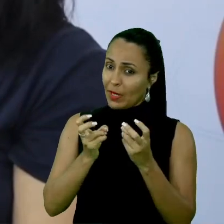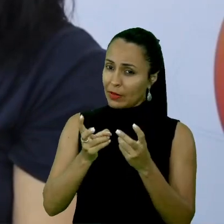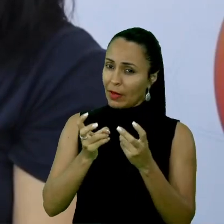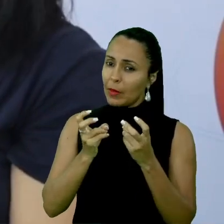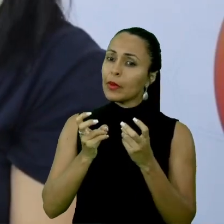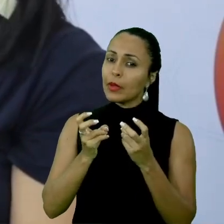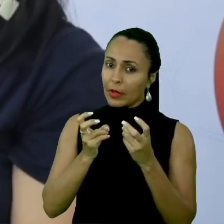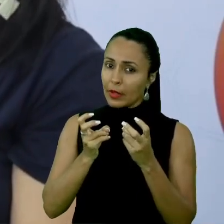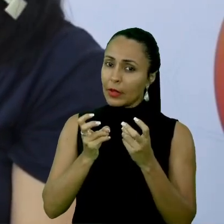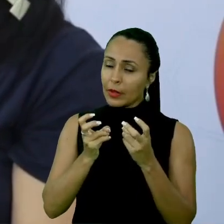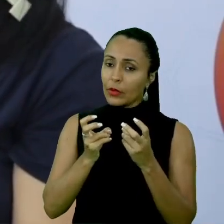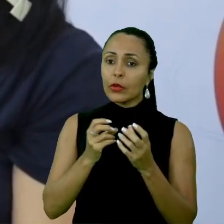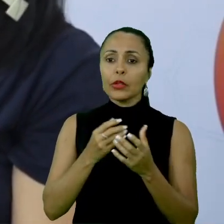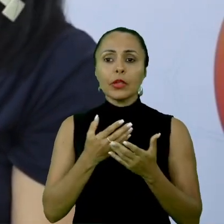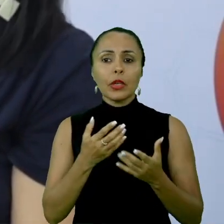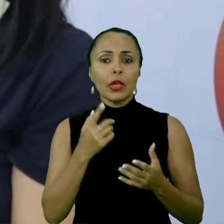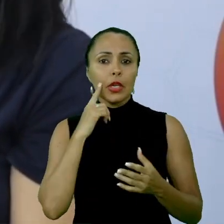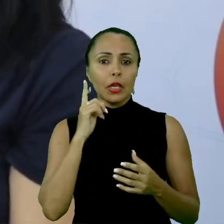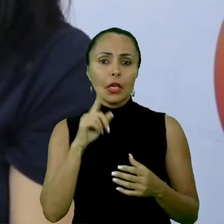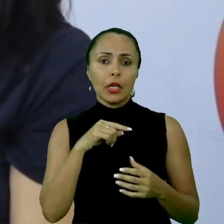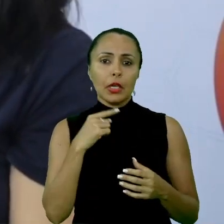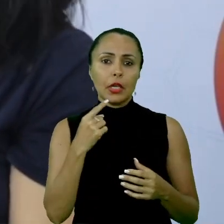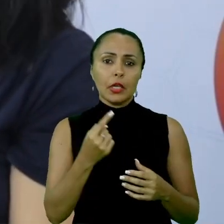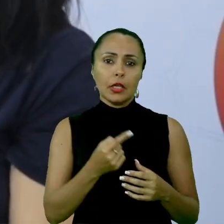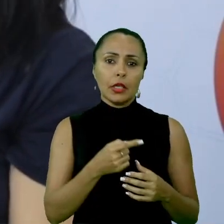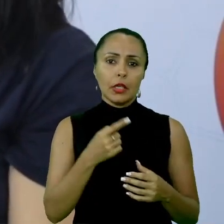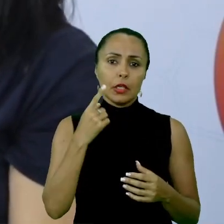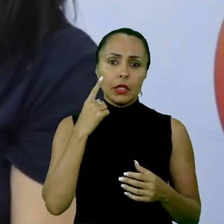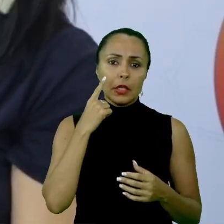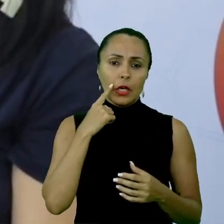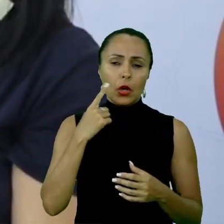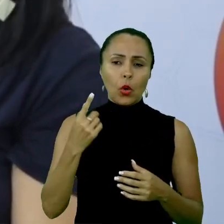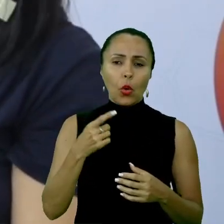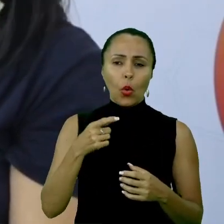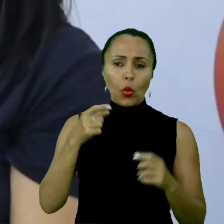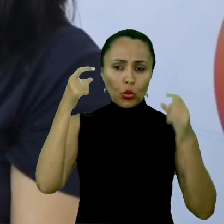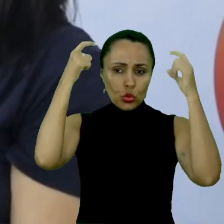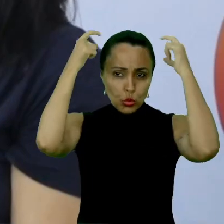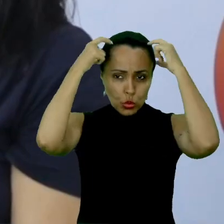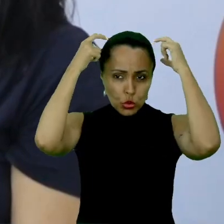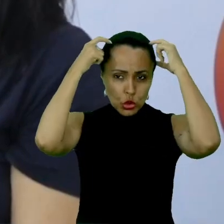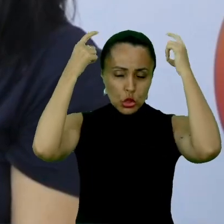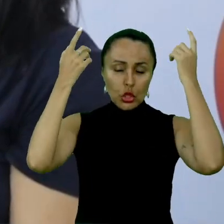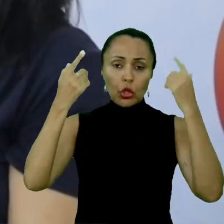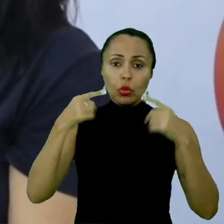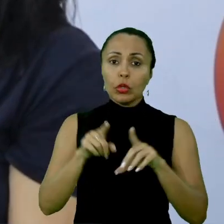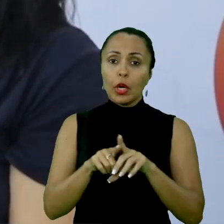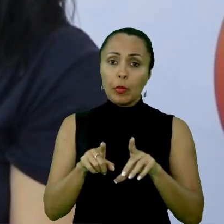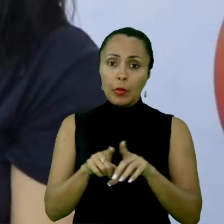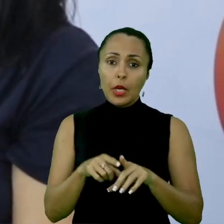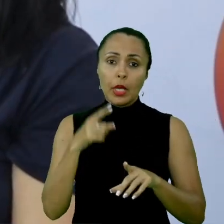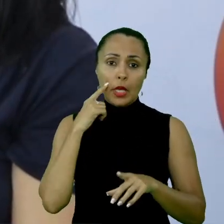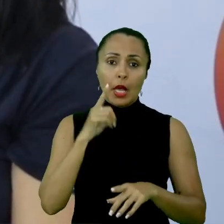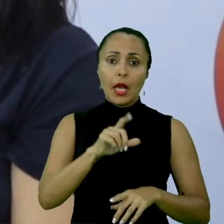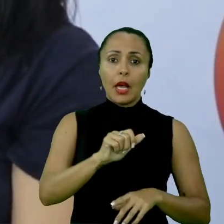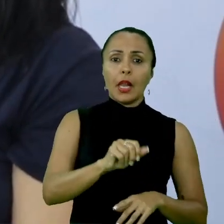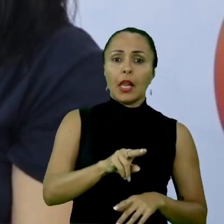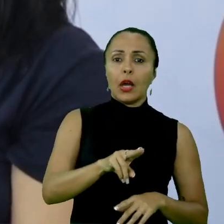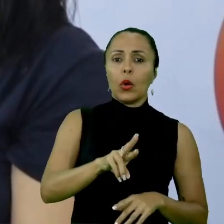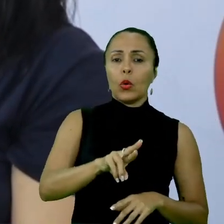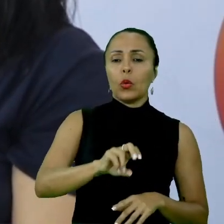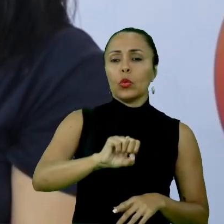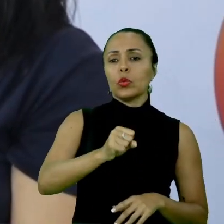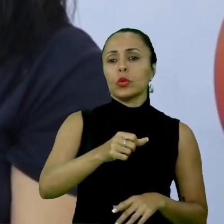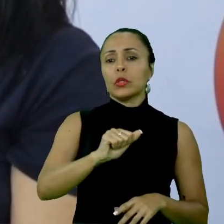Então, as laúças feitas de papel machê, né? Porque a gente é bairrista e coisa do tipo. Mas veja, a gente